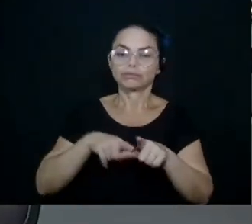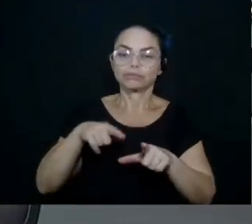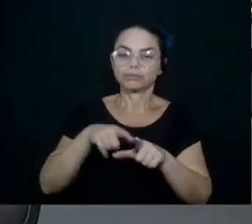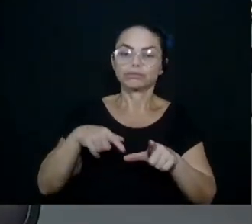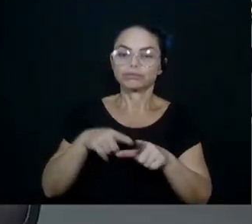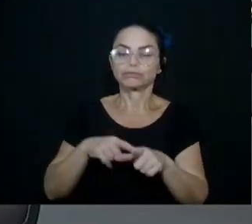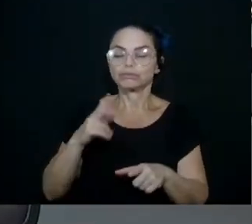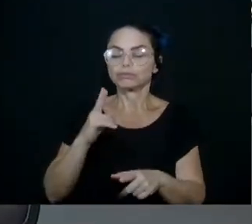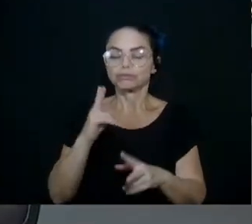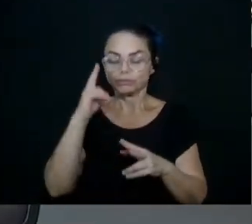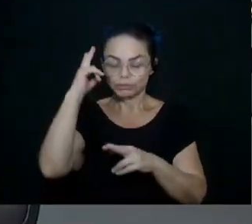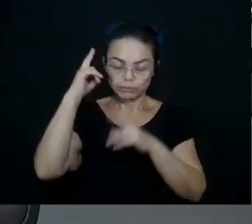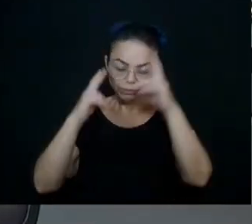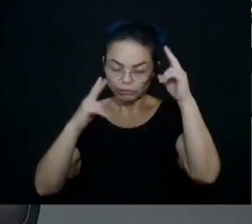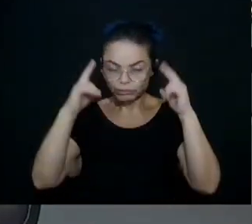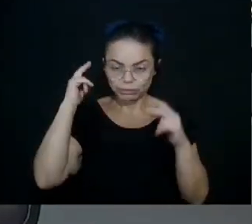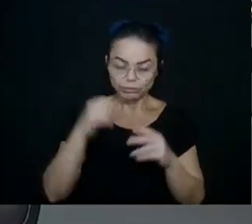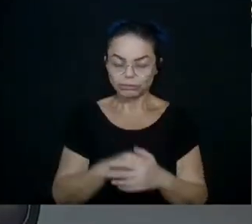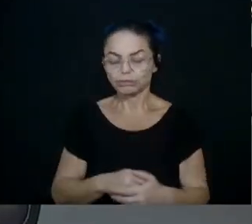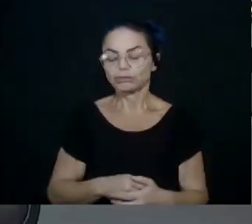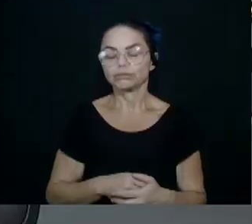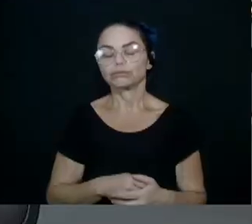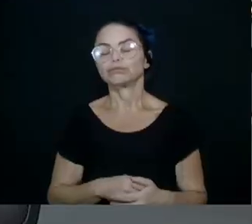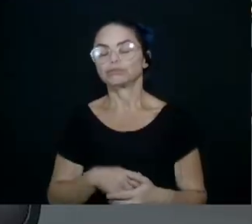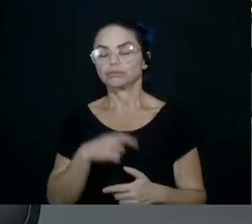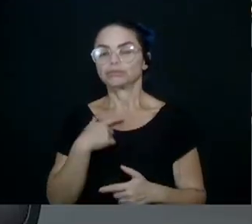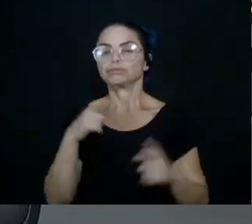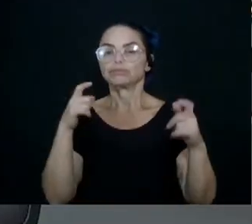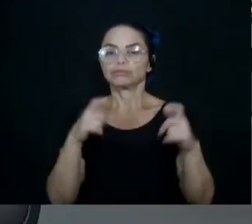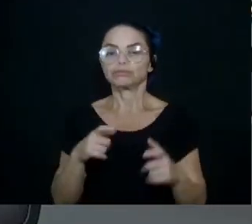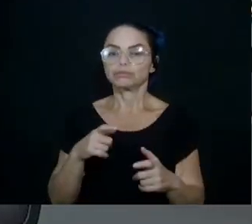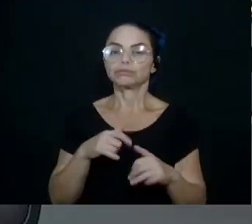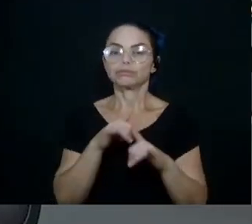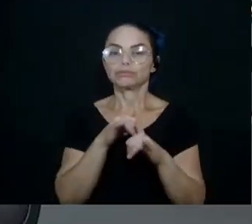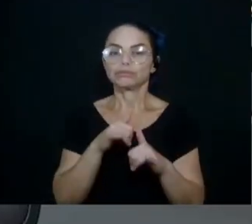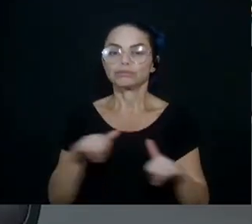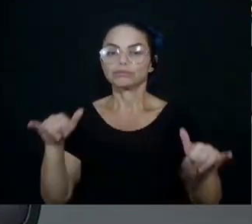no total deste mercado, nós temos aqui na cidade